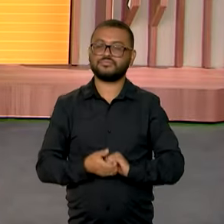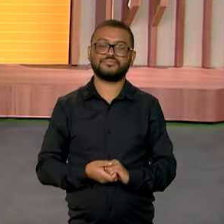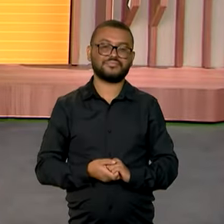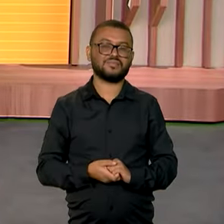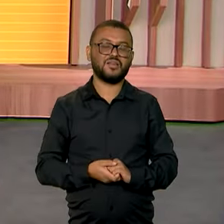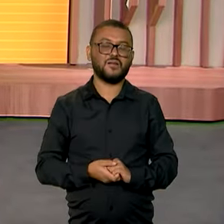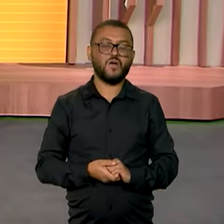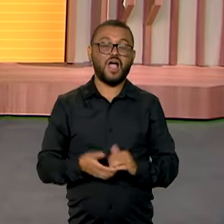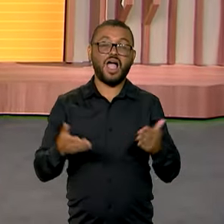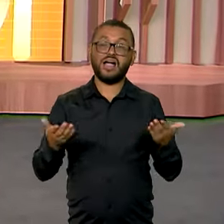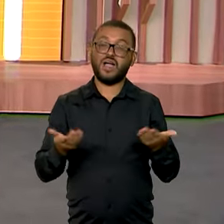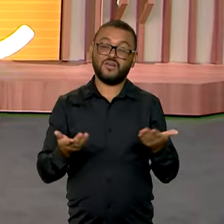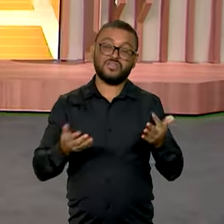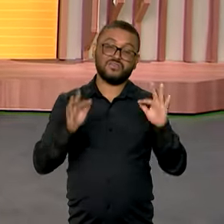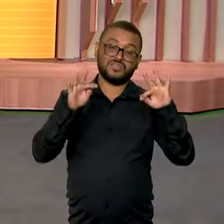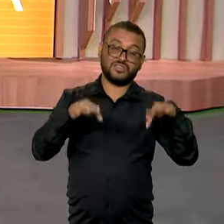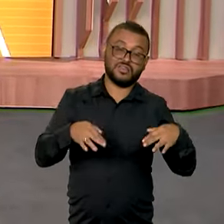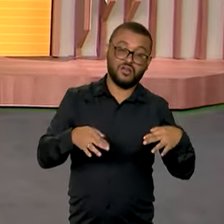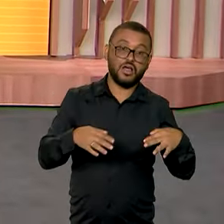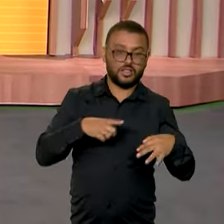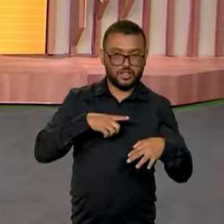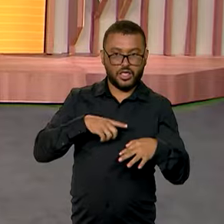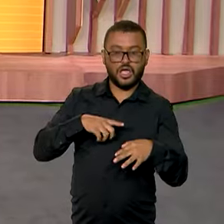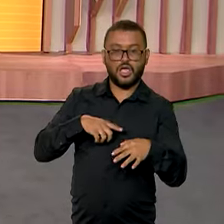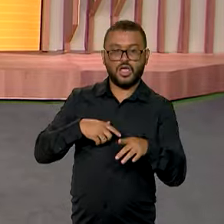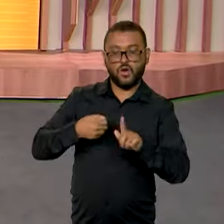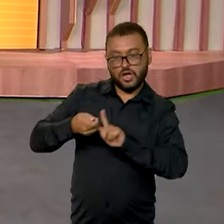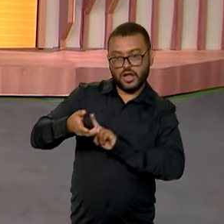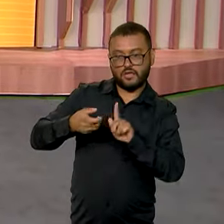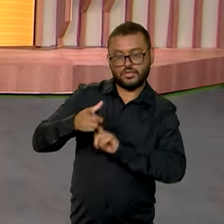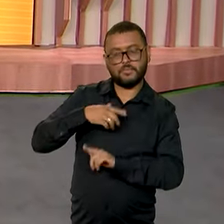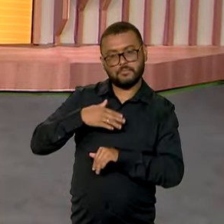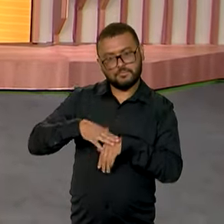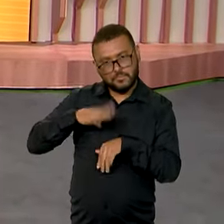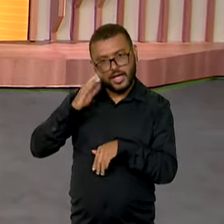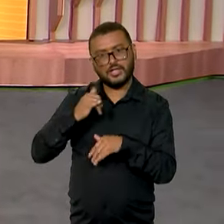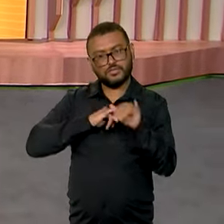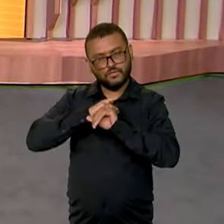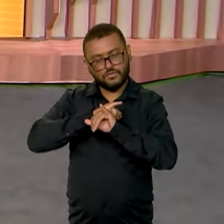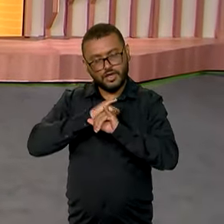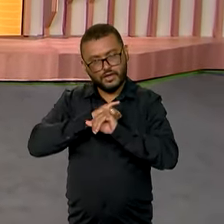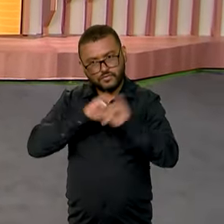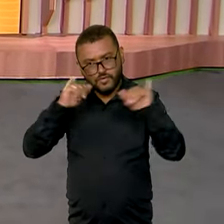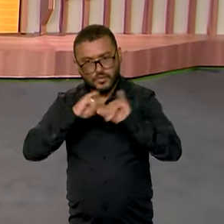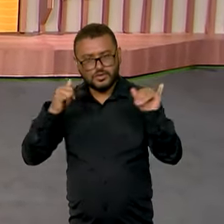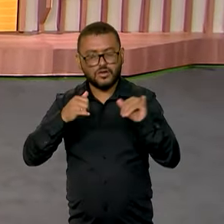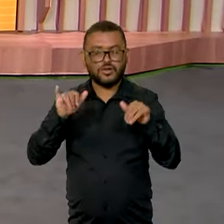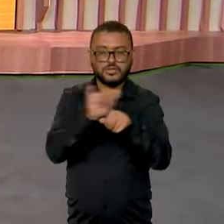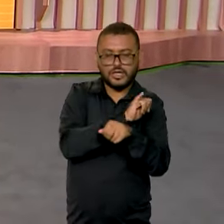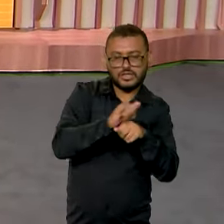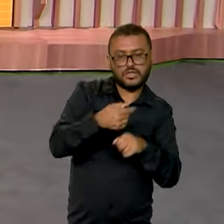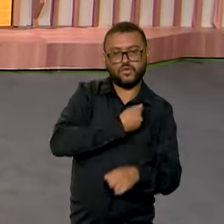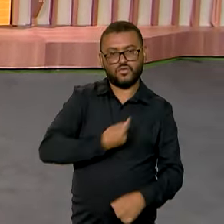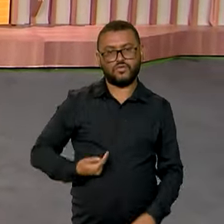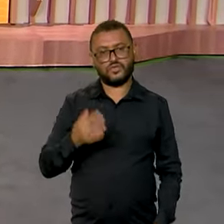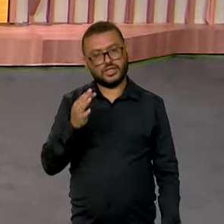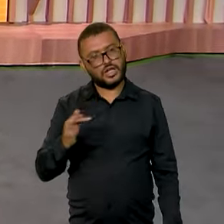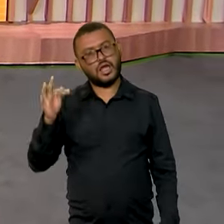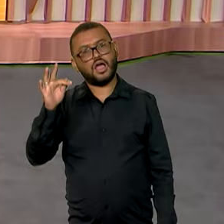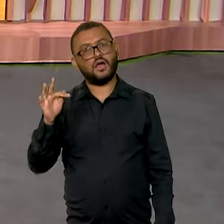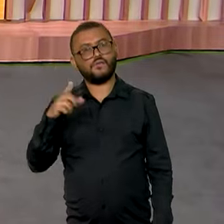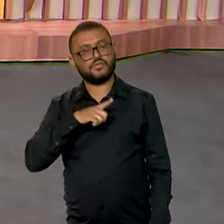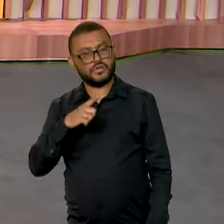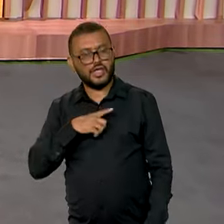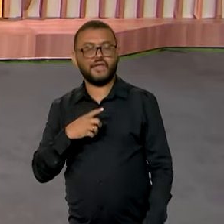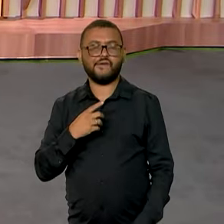O Brasil em Dia fica por aqui, mas o canal Gov segue com a programação acompanhando todas as ações do governo federal com eventos